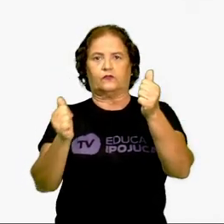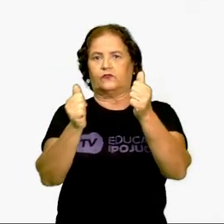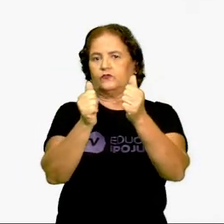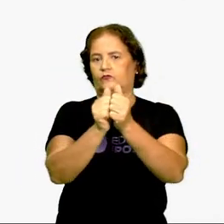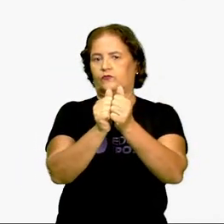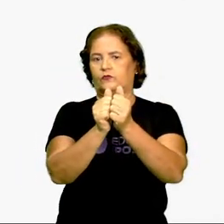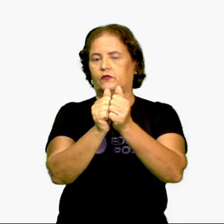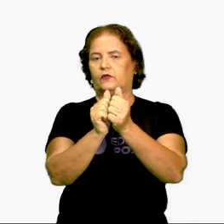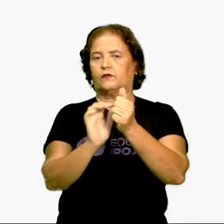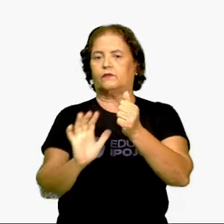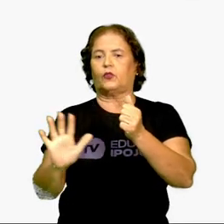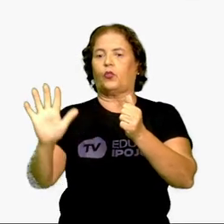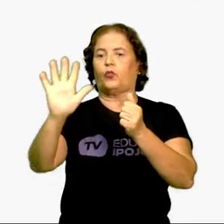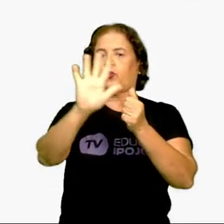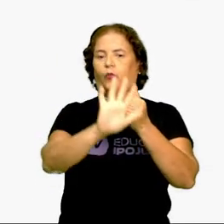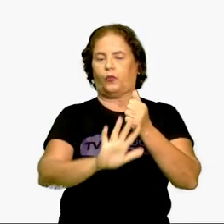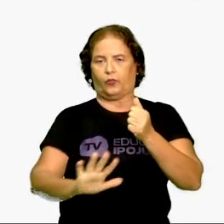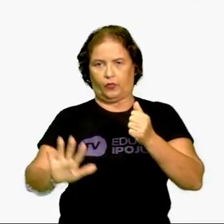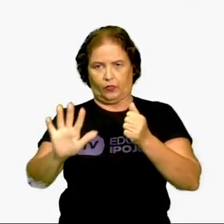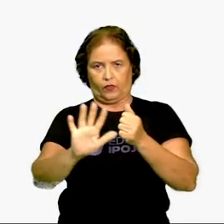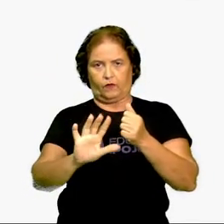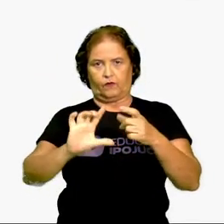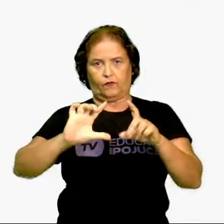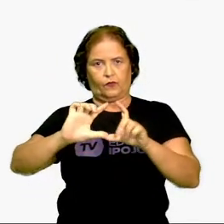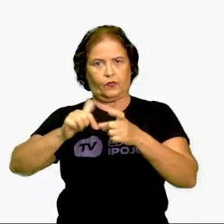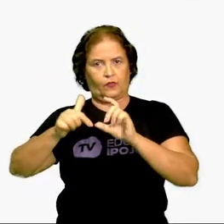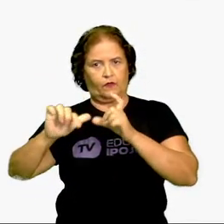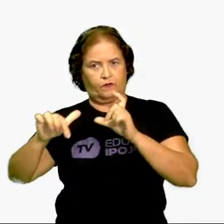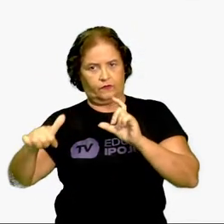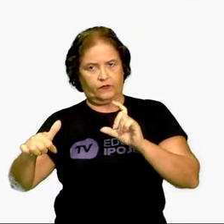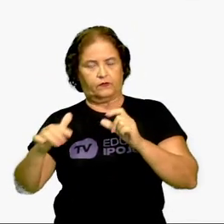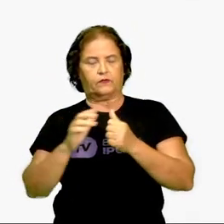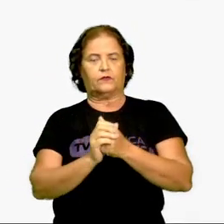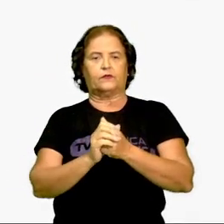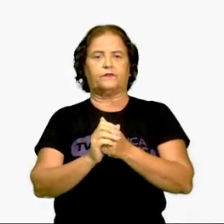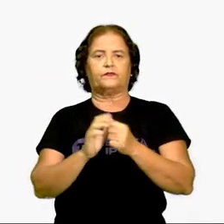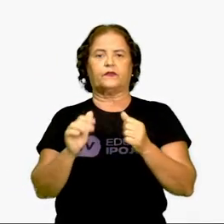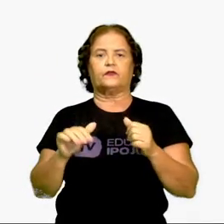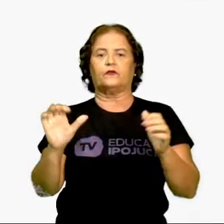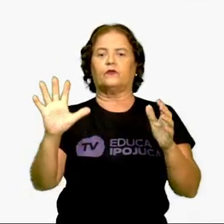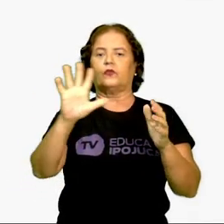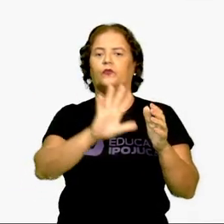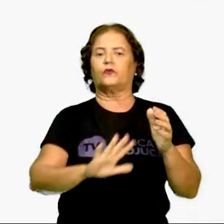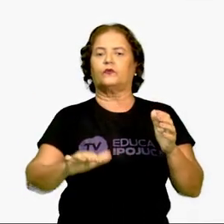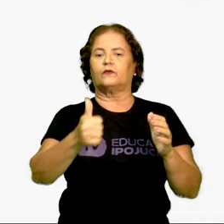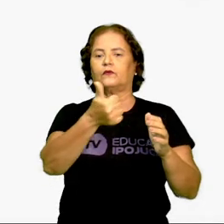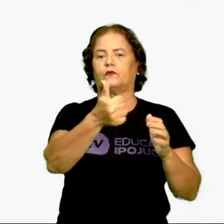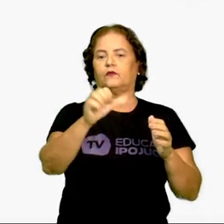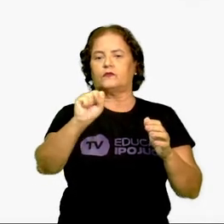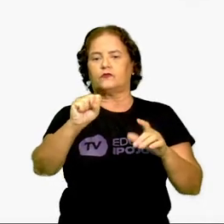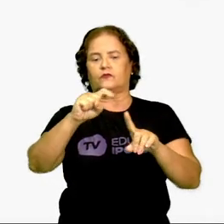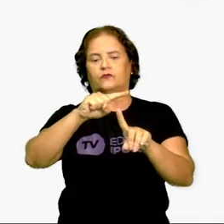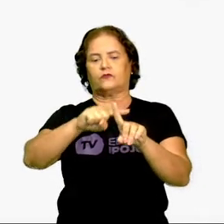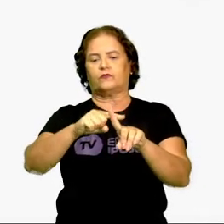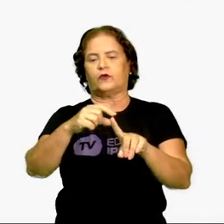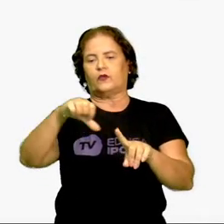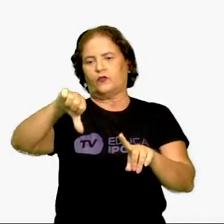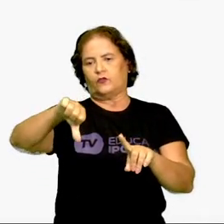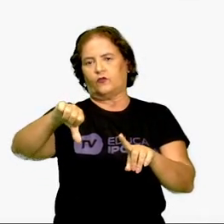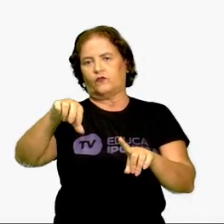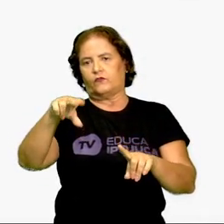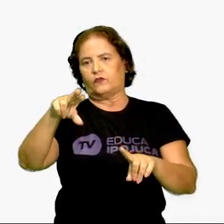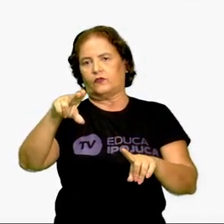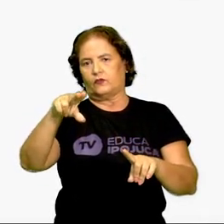área total desta figura. Então, a área total é 18 mais 9, que é igual a